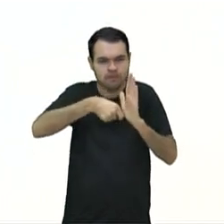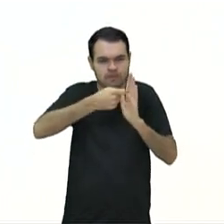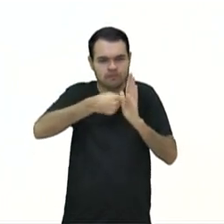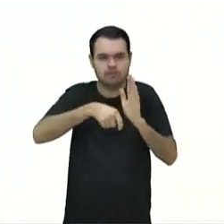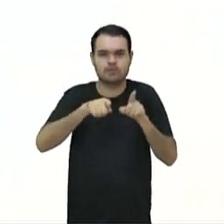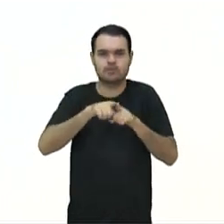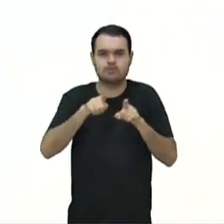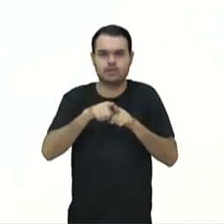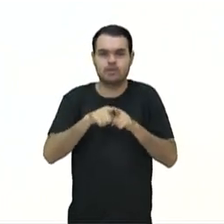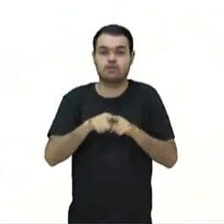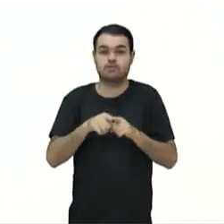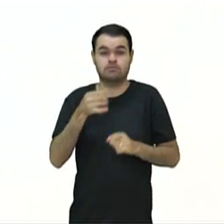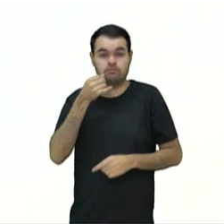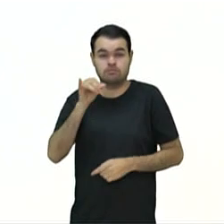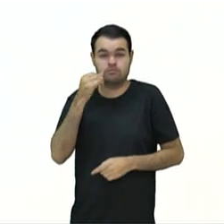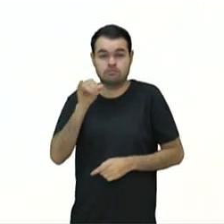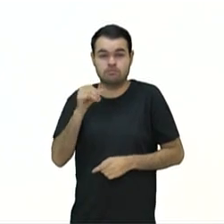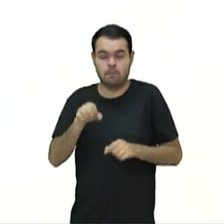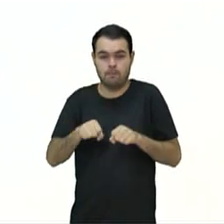curto-circuito.